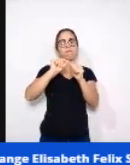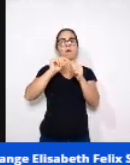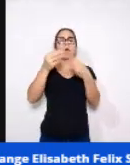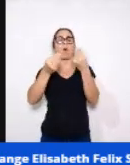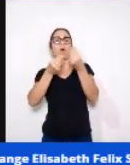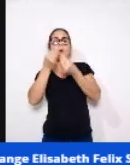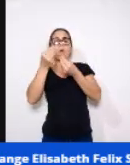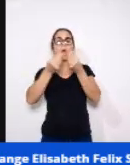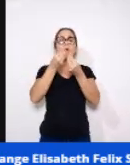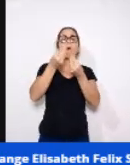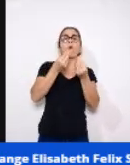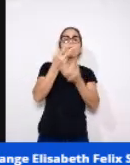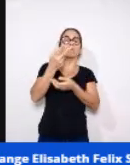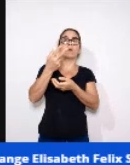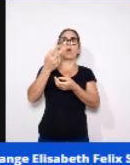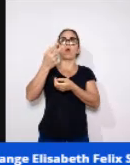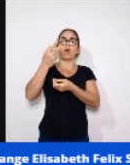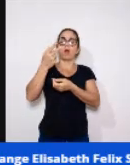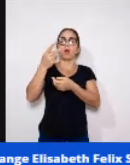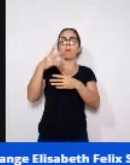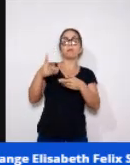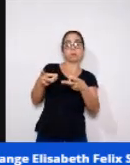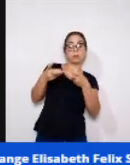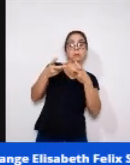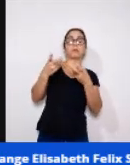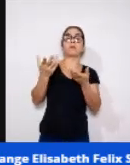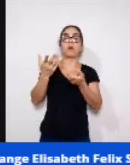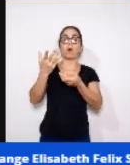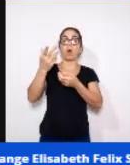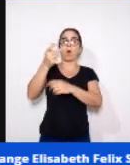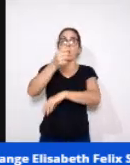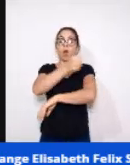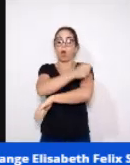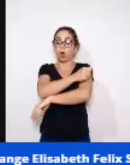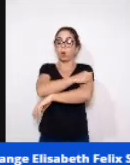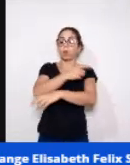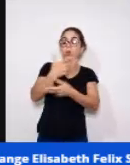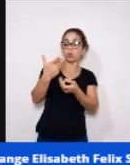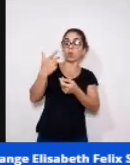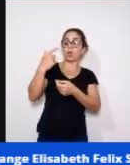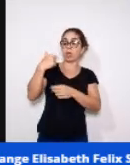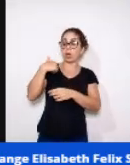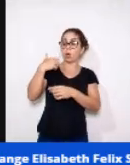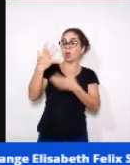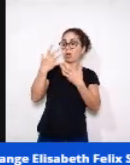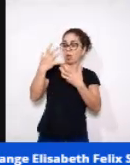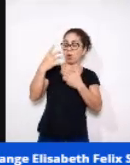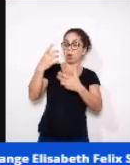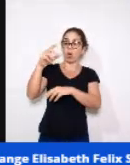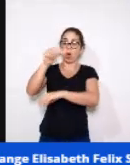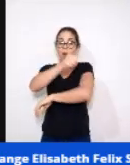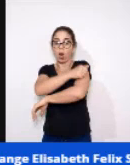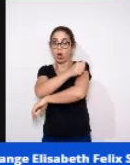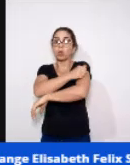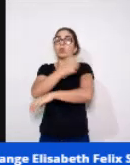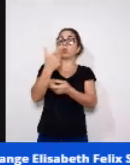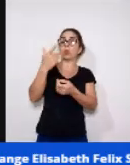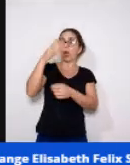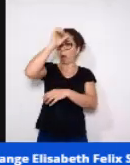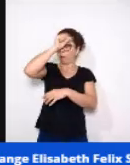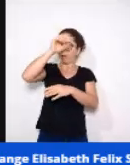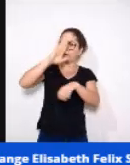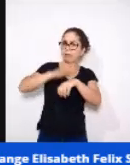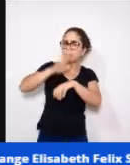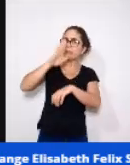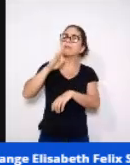está tendo. Ou, de repente, eu quero que esse aluno avance mais, que ele aprofunda mais determinado conceito. Eu posso colocar umas atividades assim um pouco